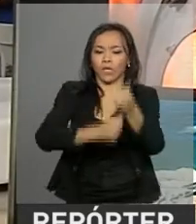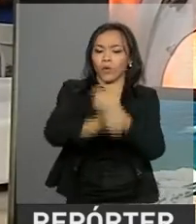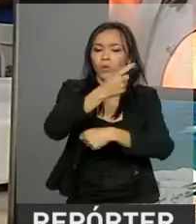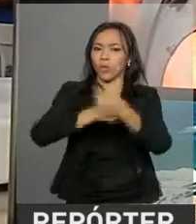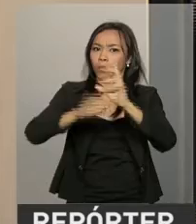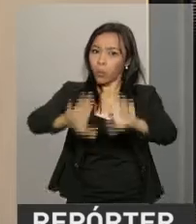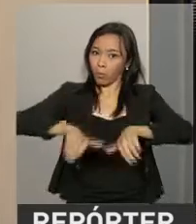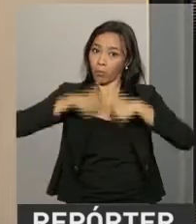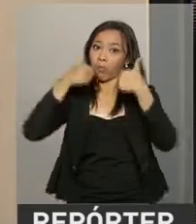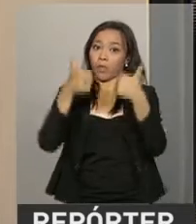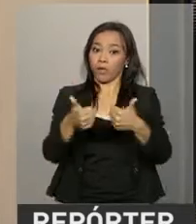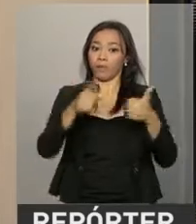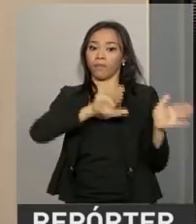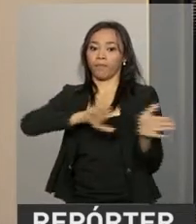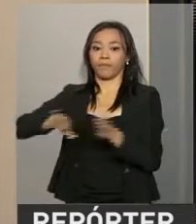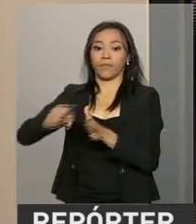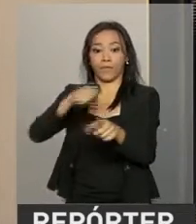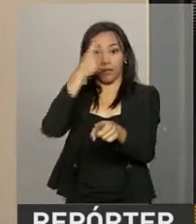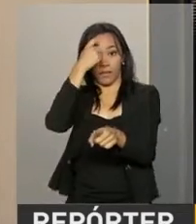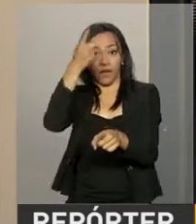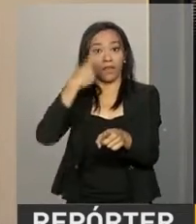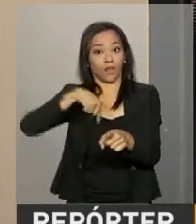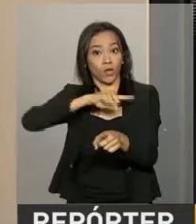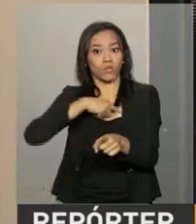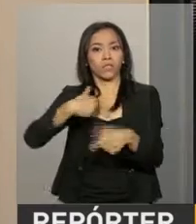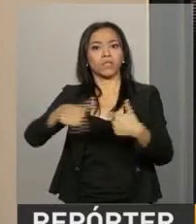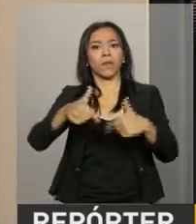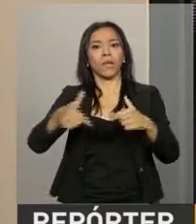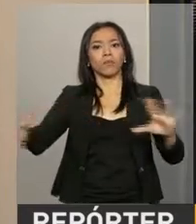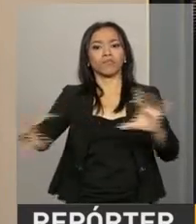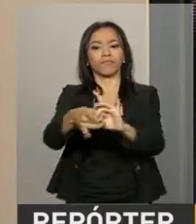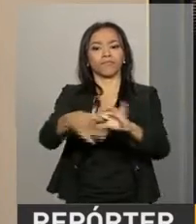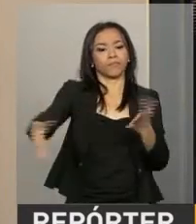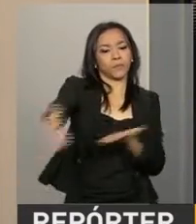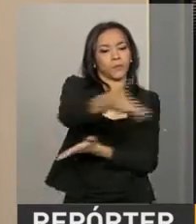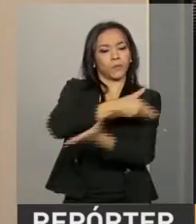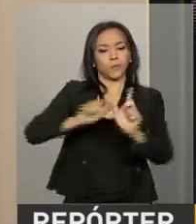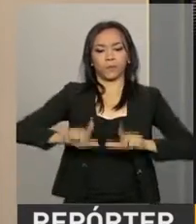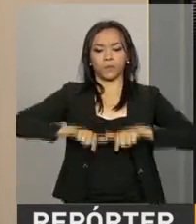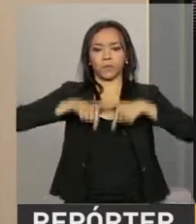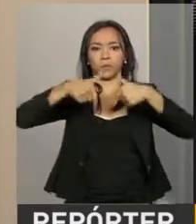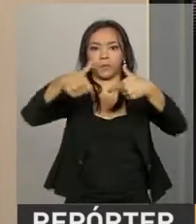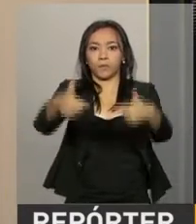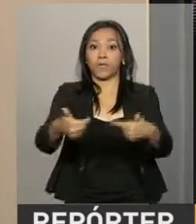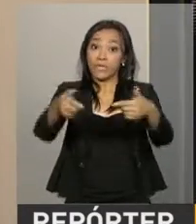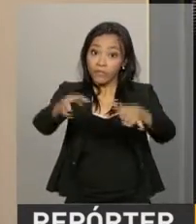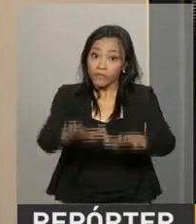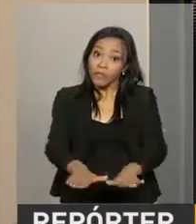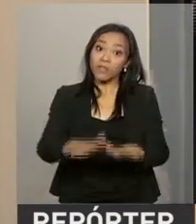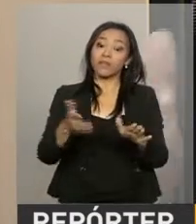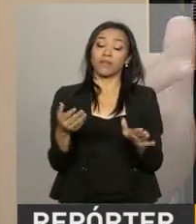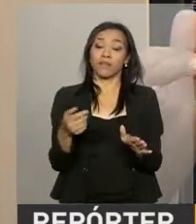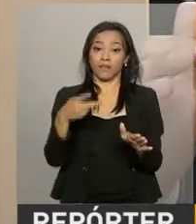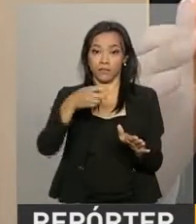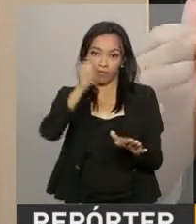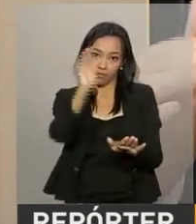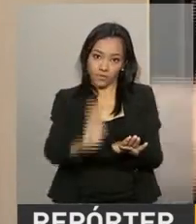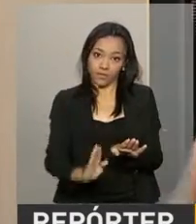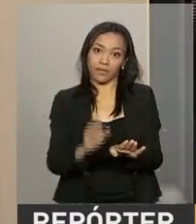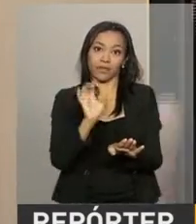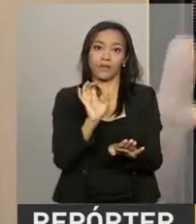novas oportunidades. A ideia é que todos nós agora trabalhemos em conjunto para que esse legado fique não só como